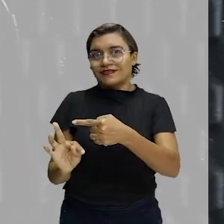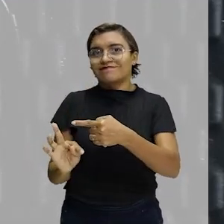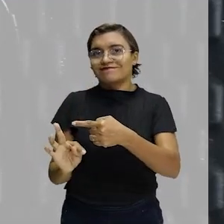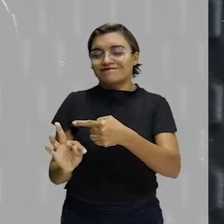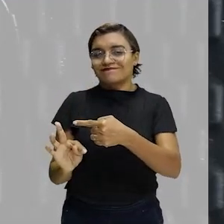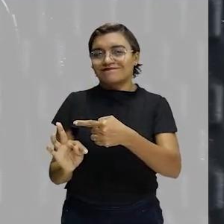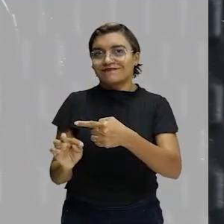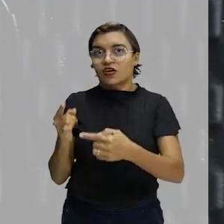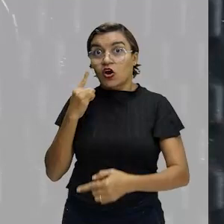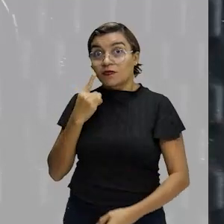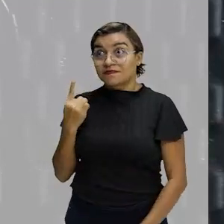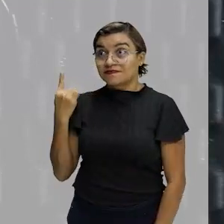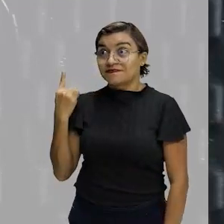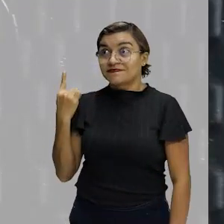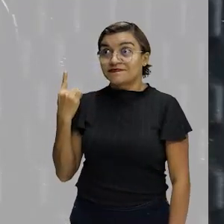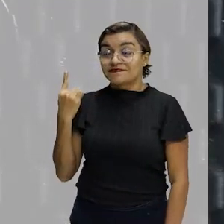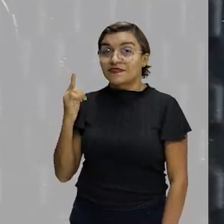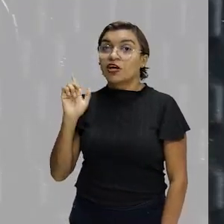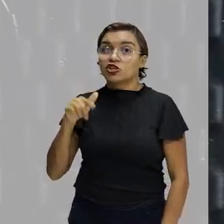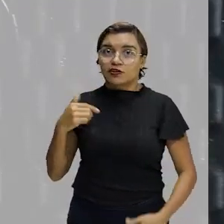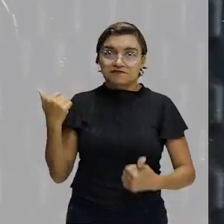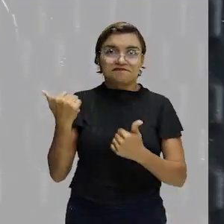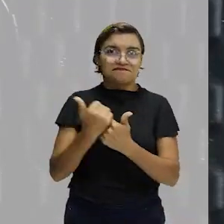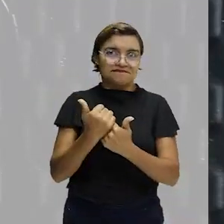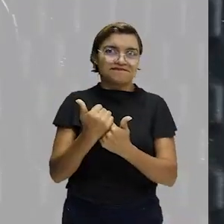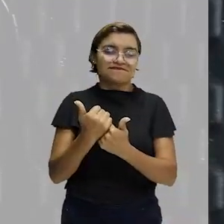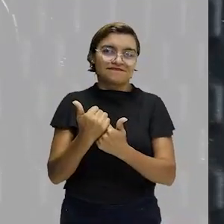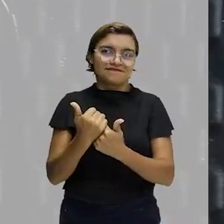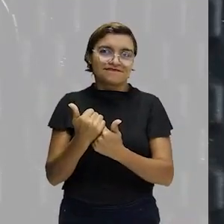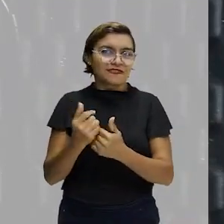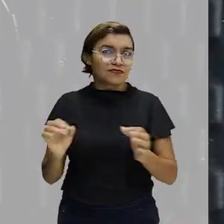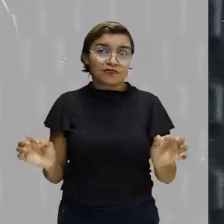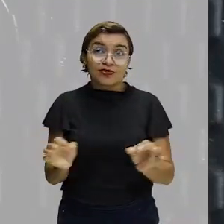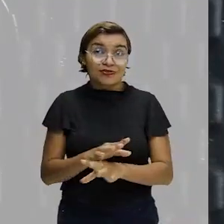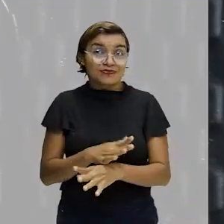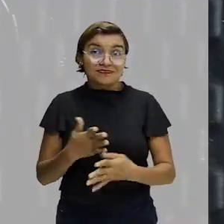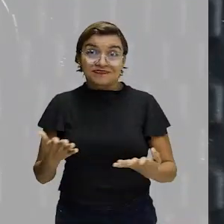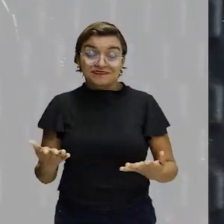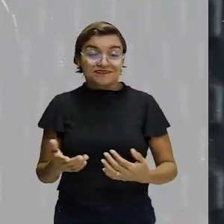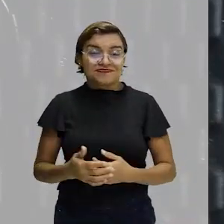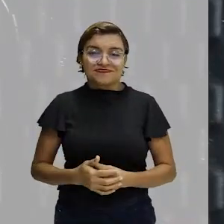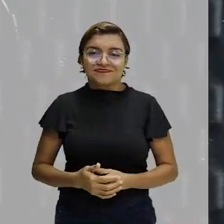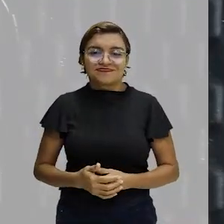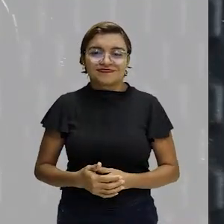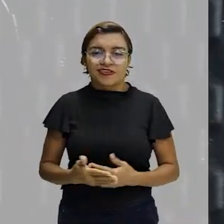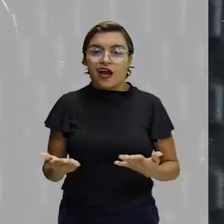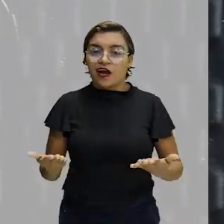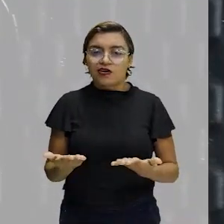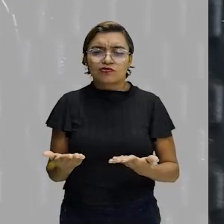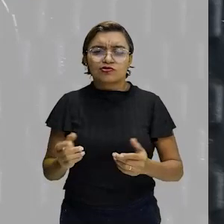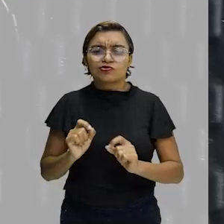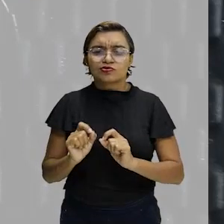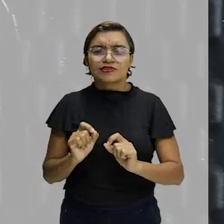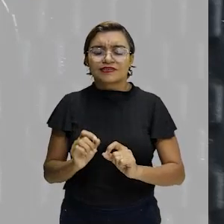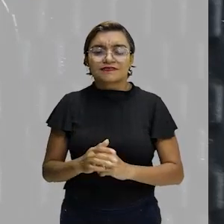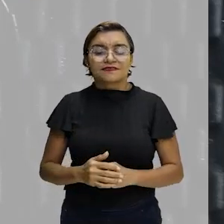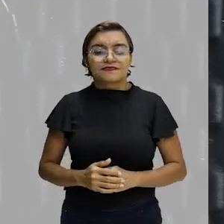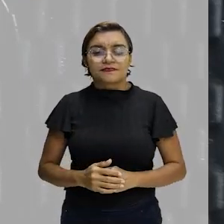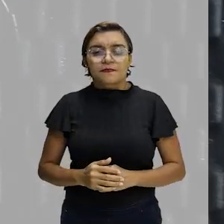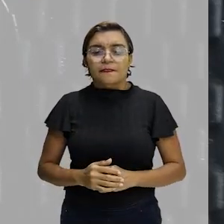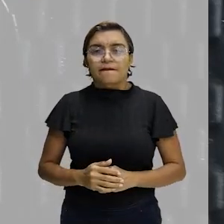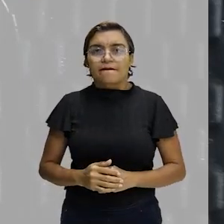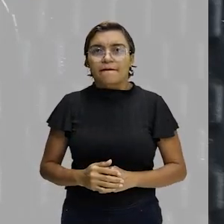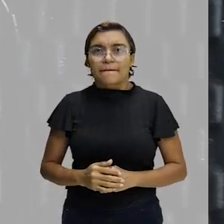menos 1 sobre t. Então, já substituímos. Pronto. Próximo passo aqui, tá? É